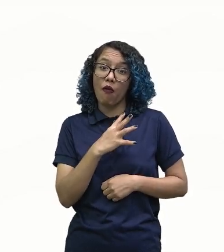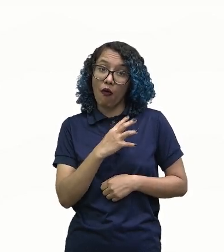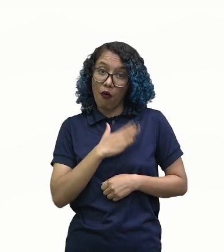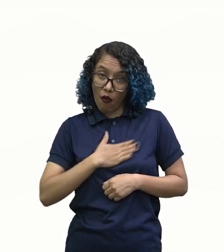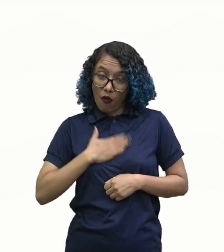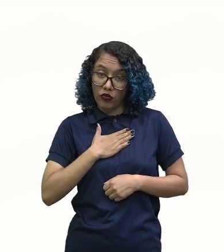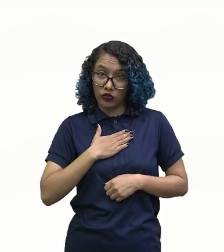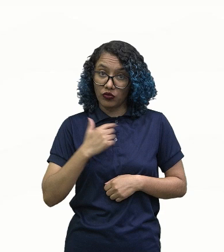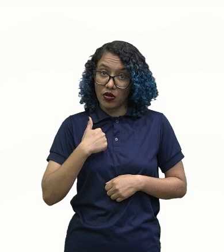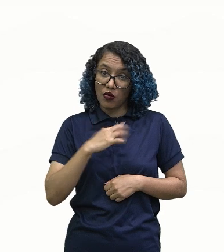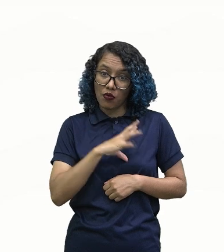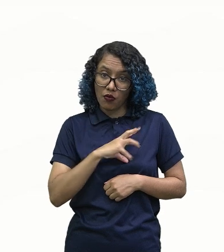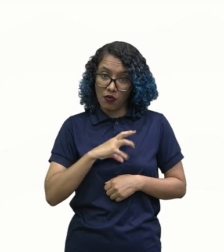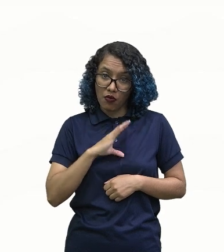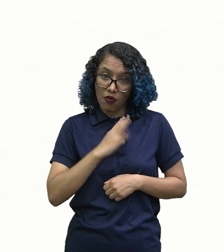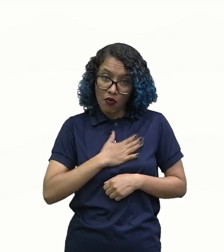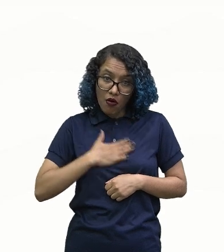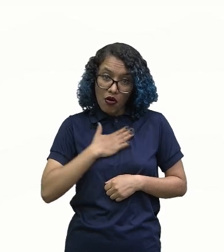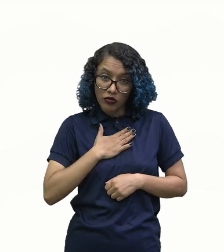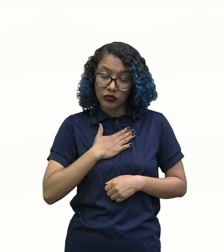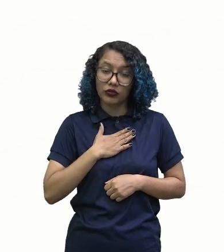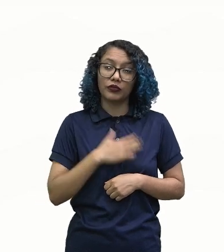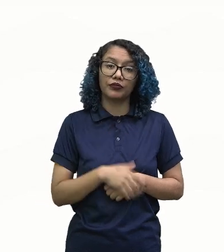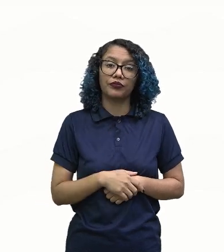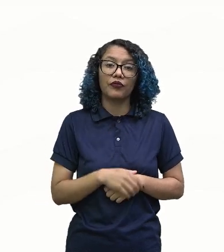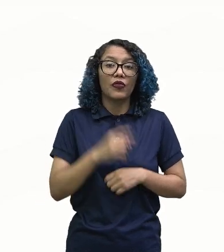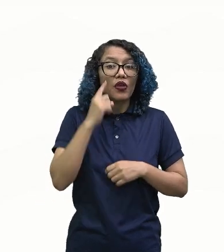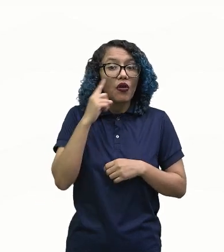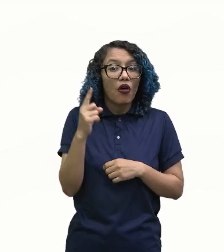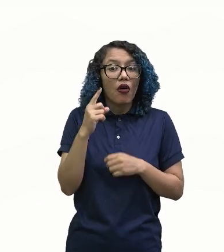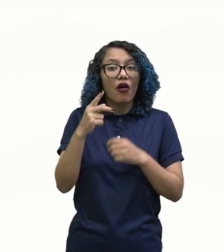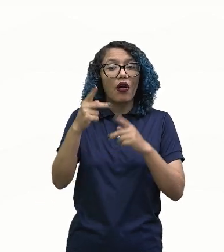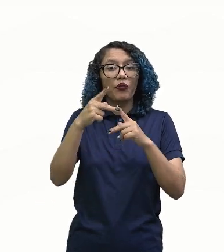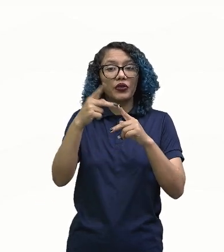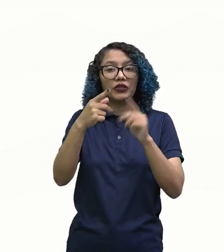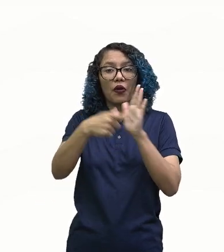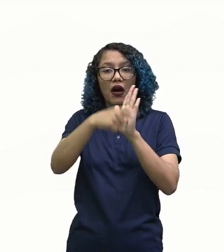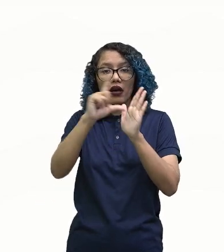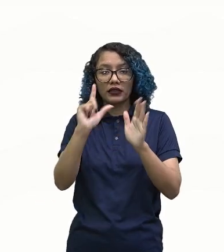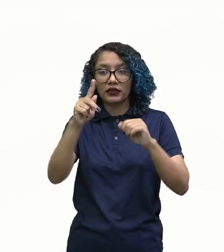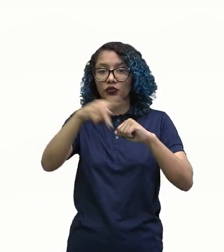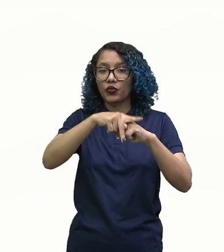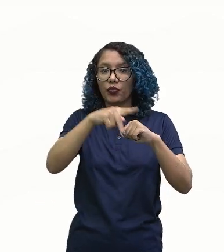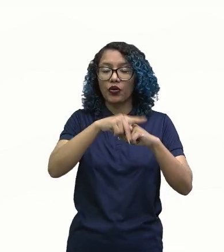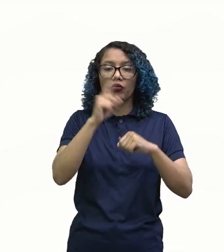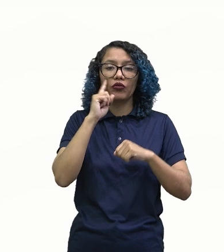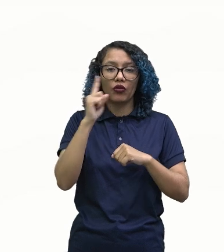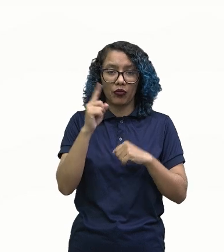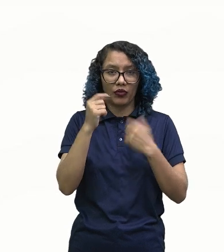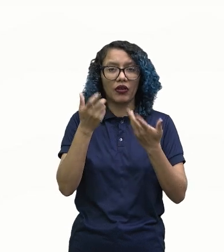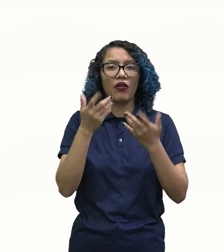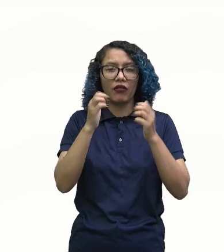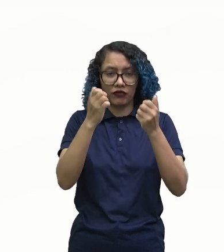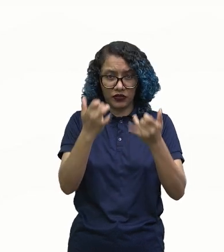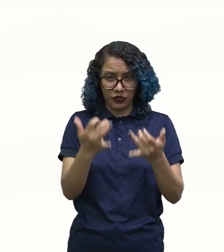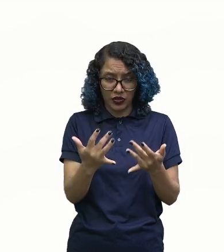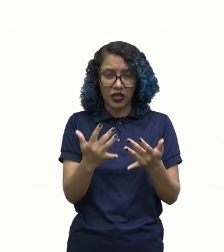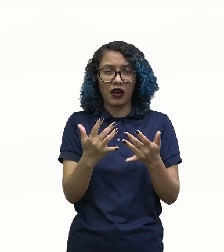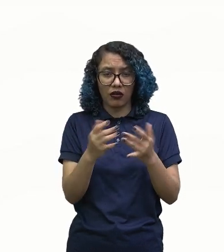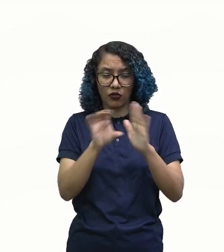exige preposição. A preposição vai aparecer antes do pronome relativo. A gente já vai entender o que é pronome